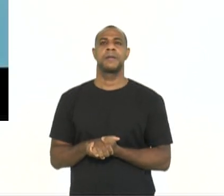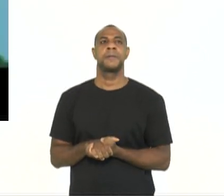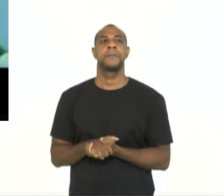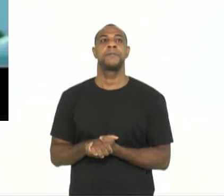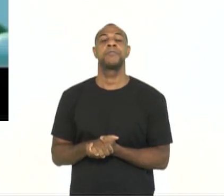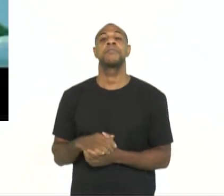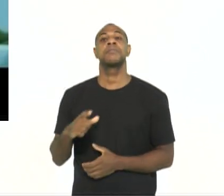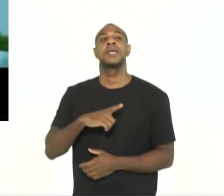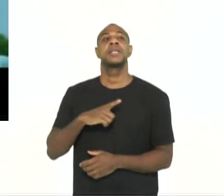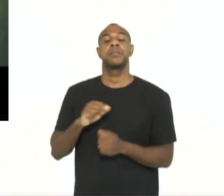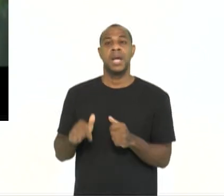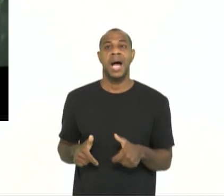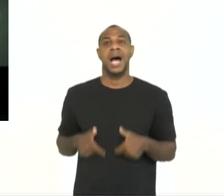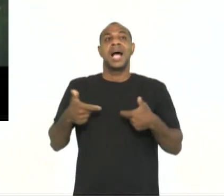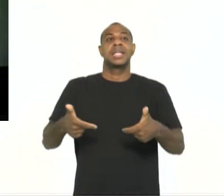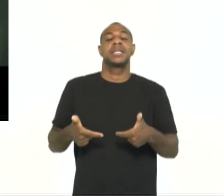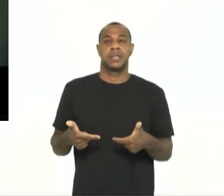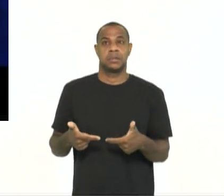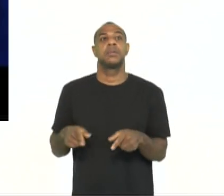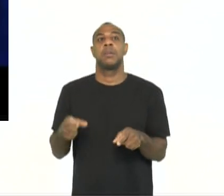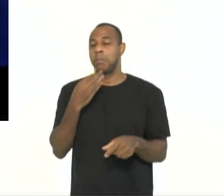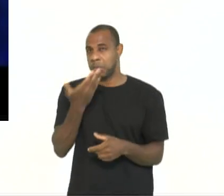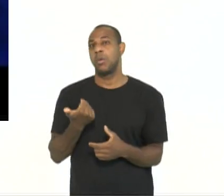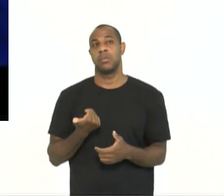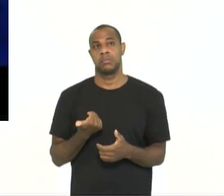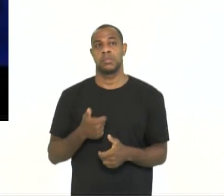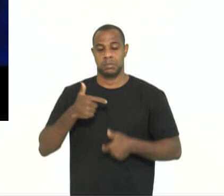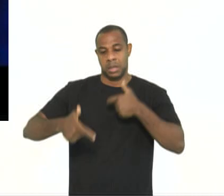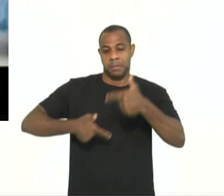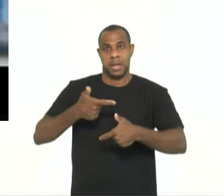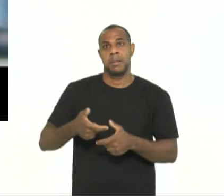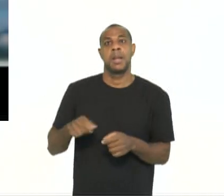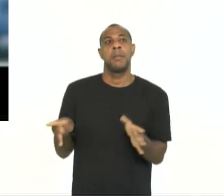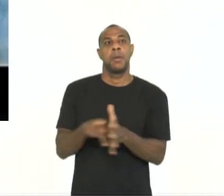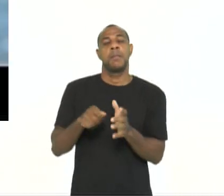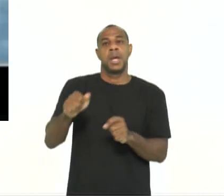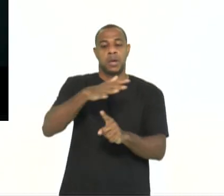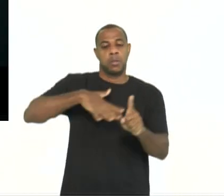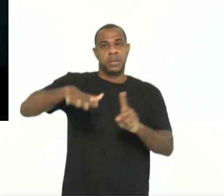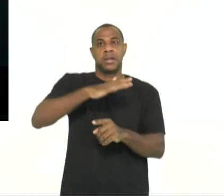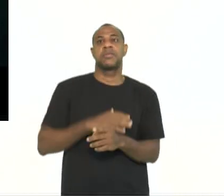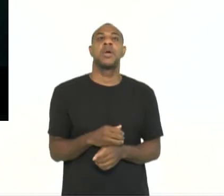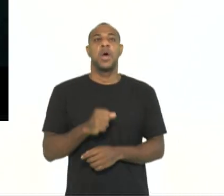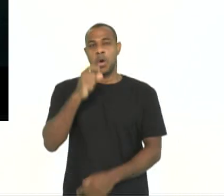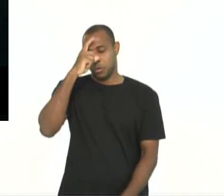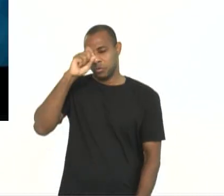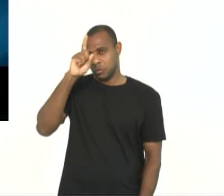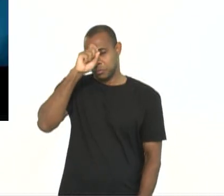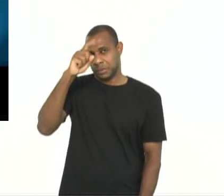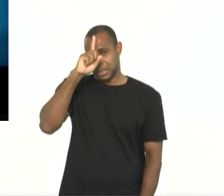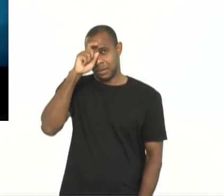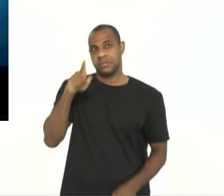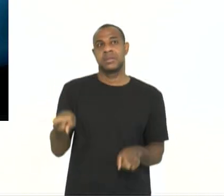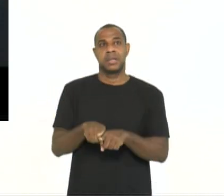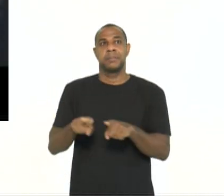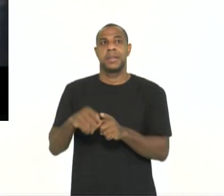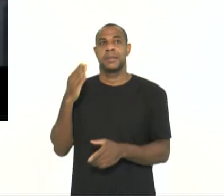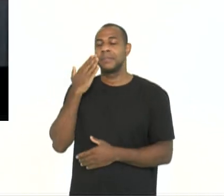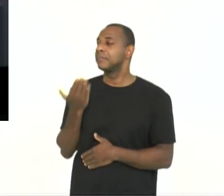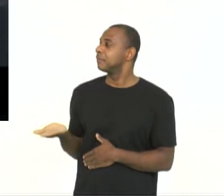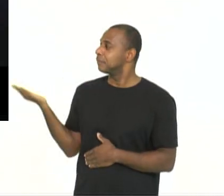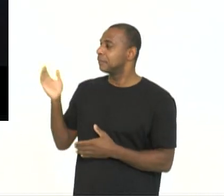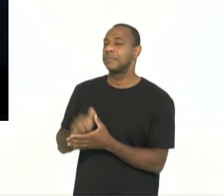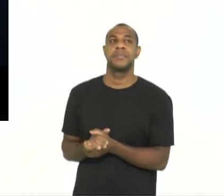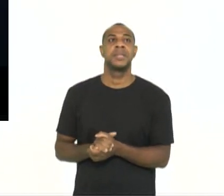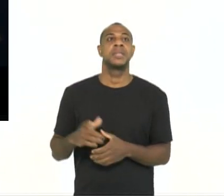Itaipu tem ações efetivas para a comunidade, como hospitais modernos nas duas margens,